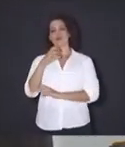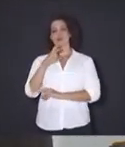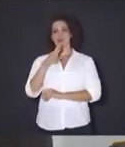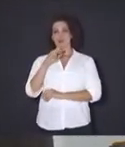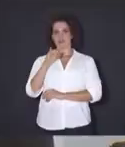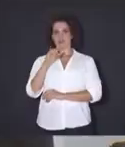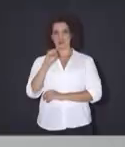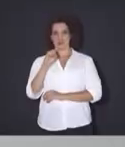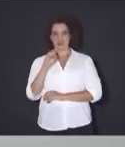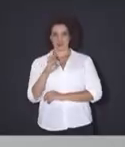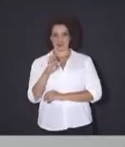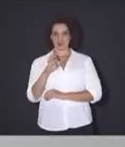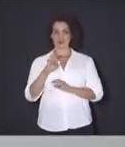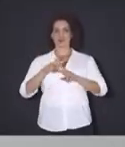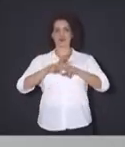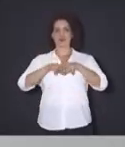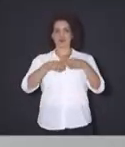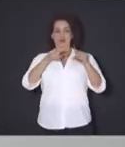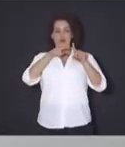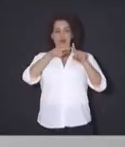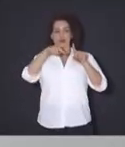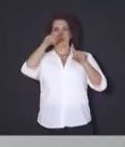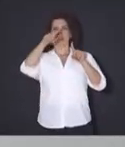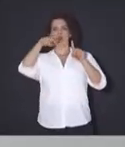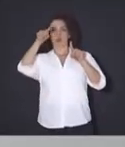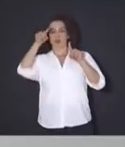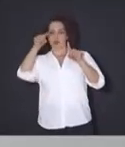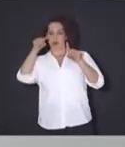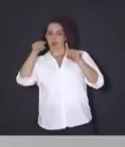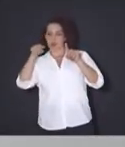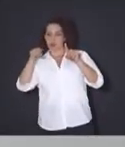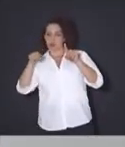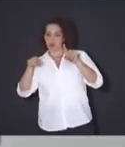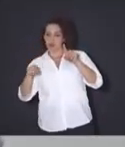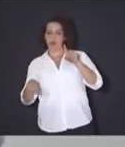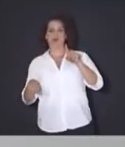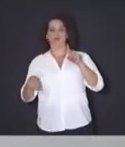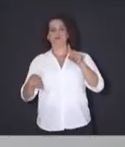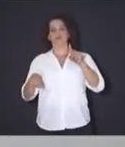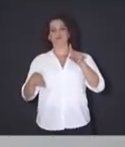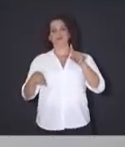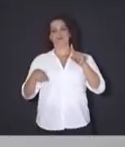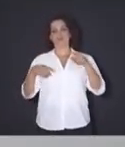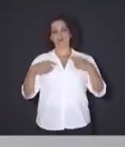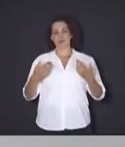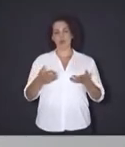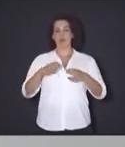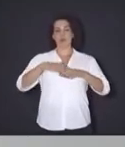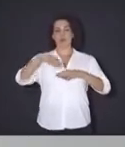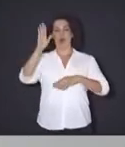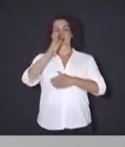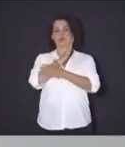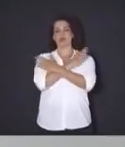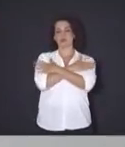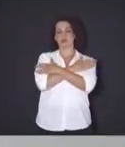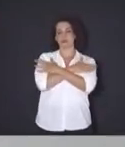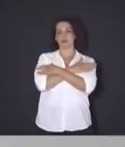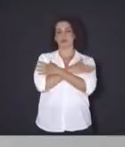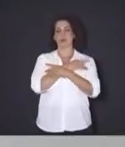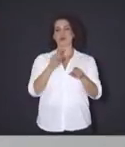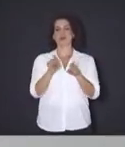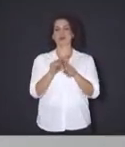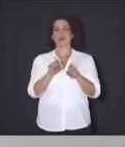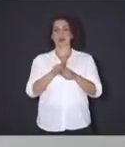da depressão já tem uma intensificação do desemprego e você tem uma redução mais intensa das atividades